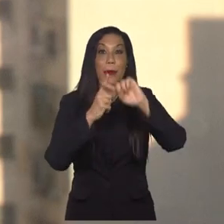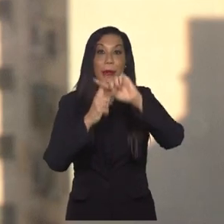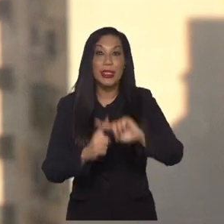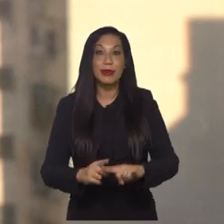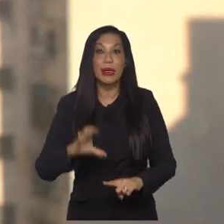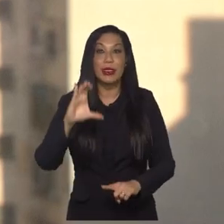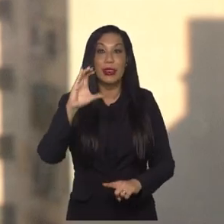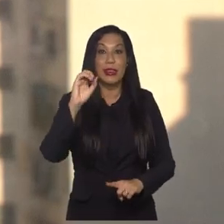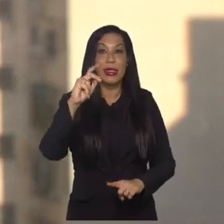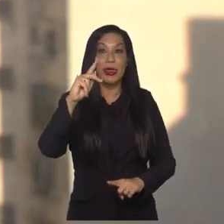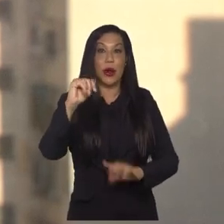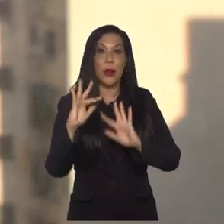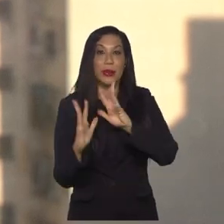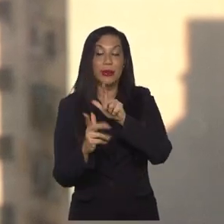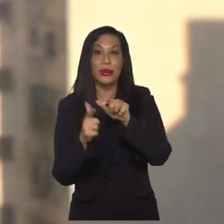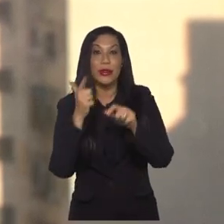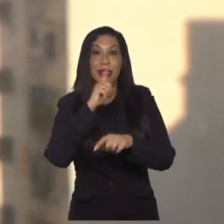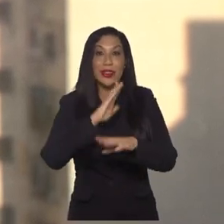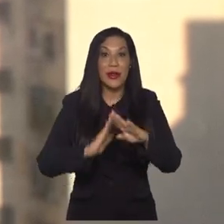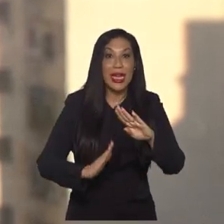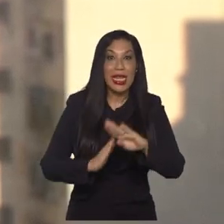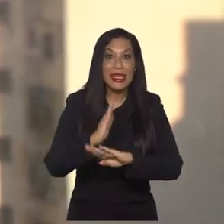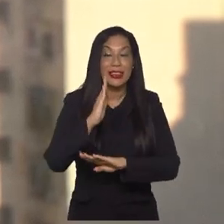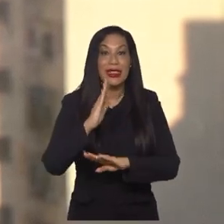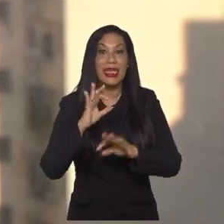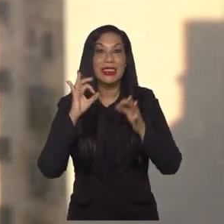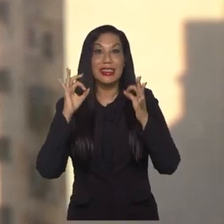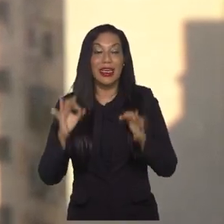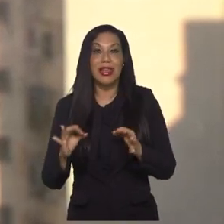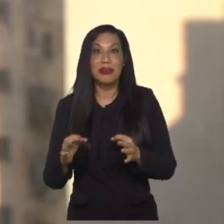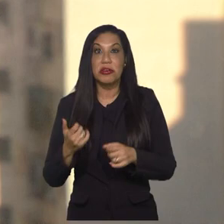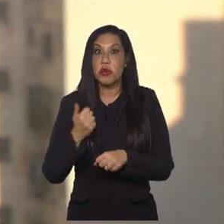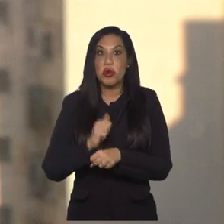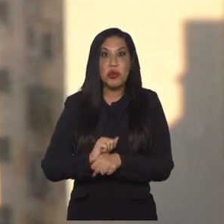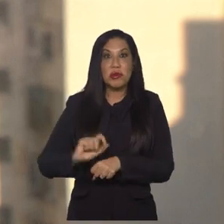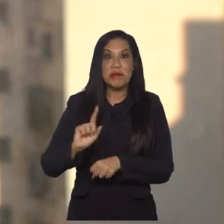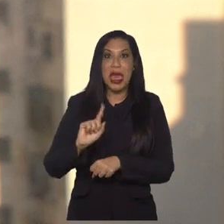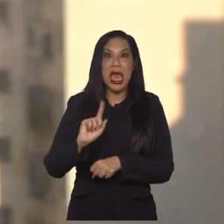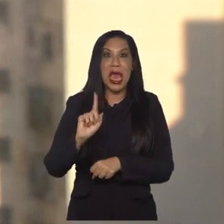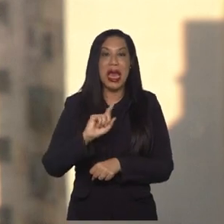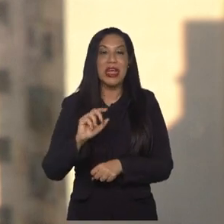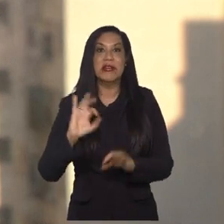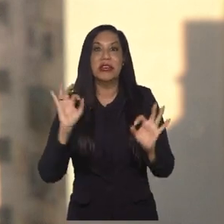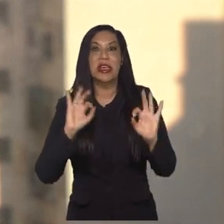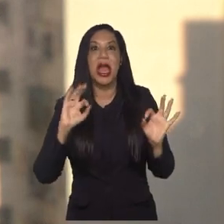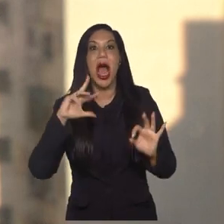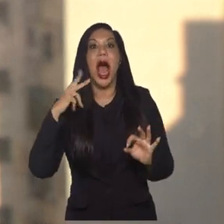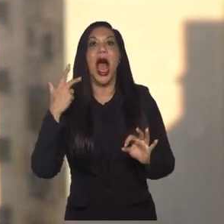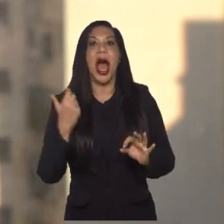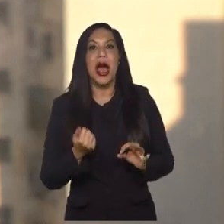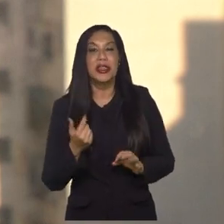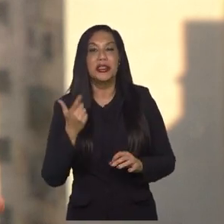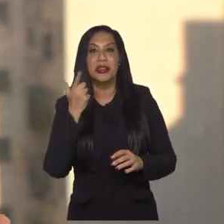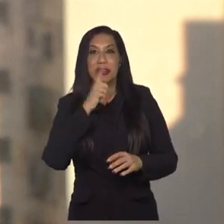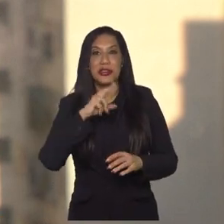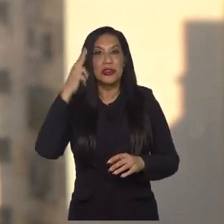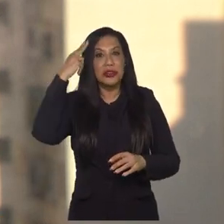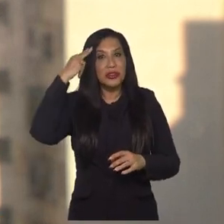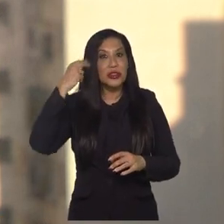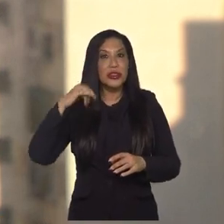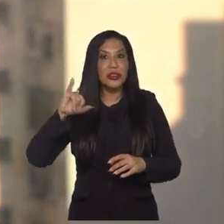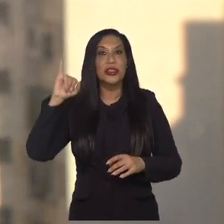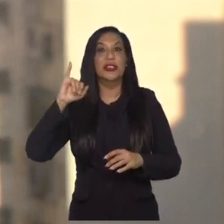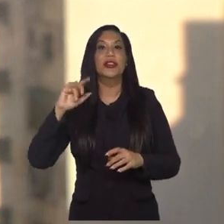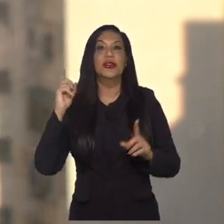Copa do Mundo e sendo classificada como ela foi, que era inesperado, ninguém achava que o Haiti passaria, e sim o Chile passaria.